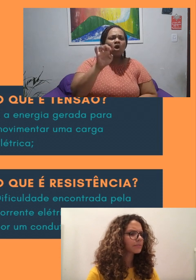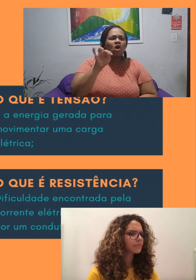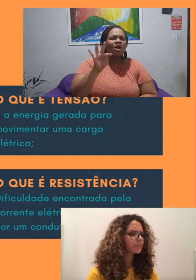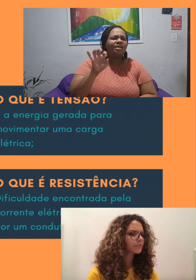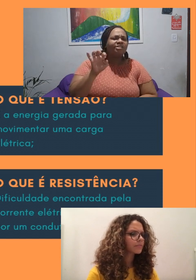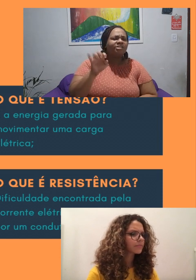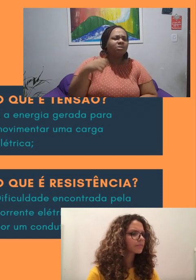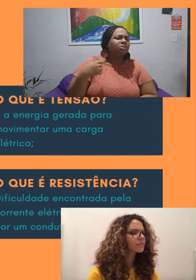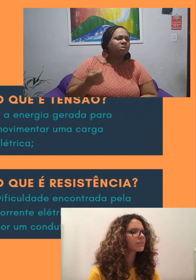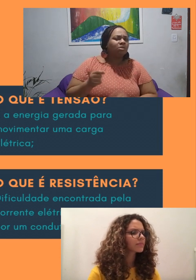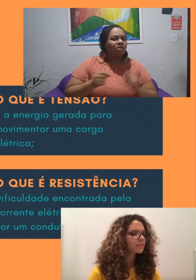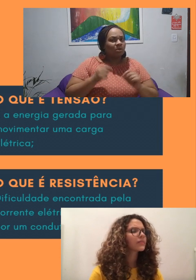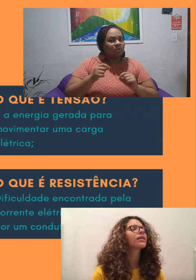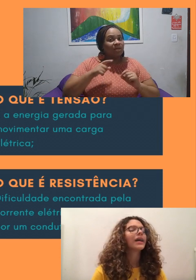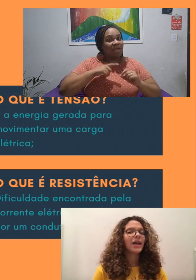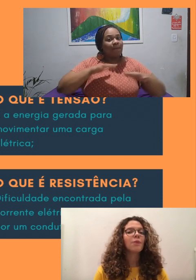corrente?